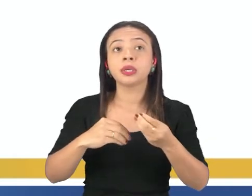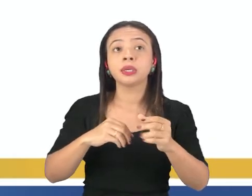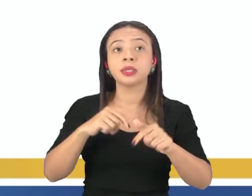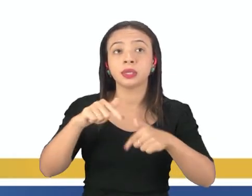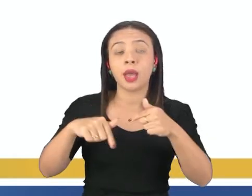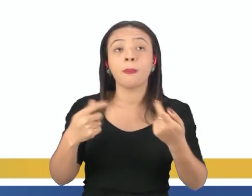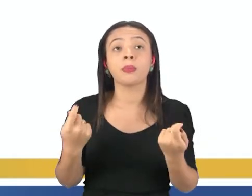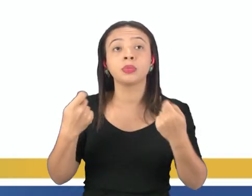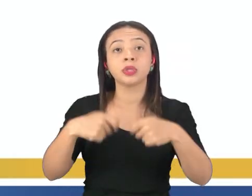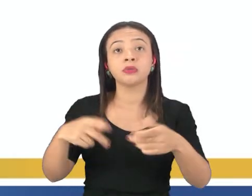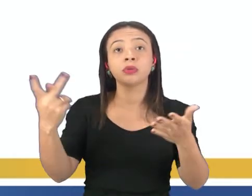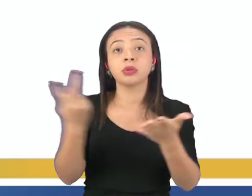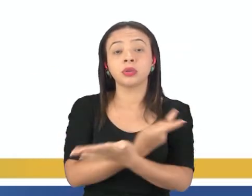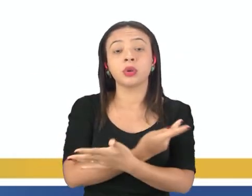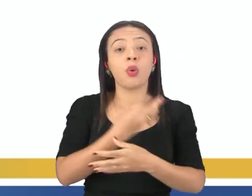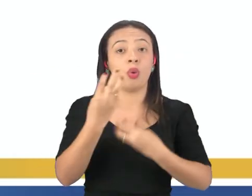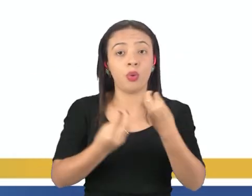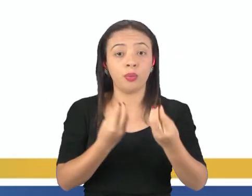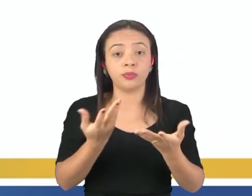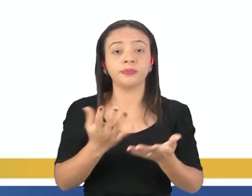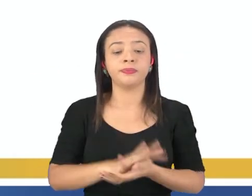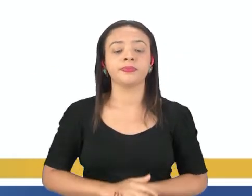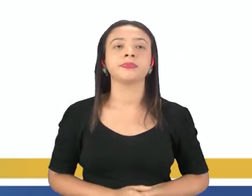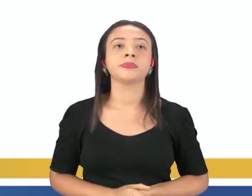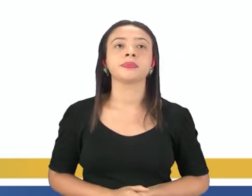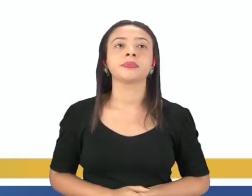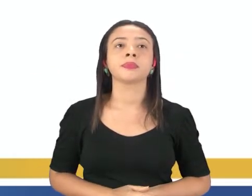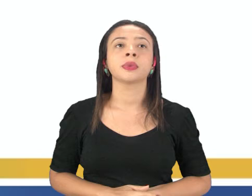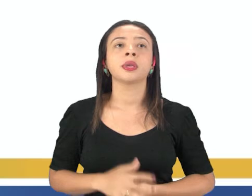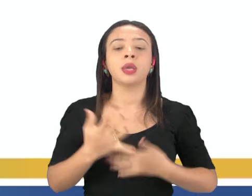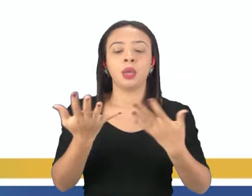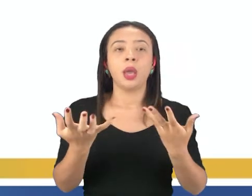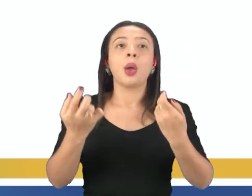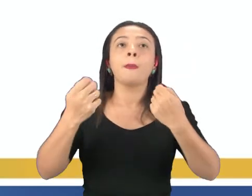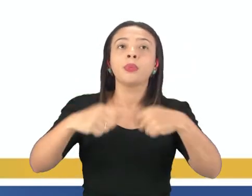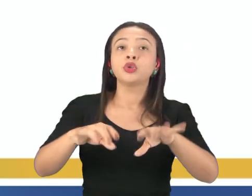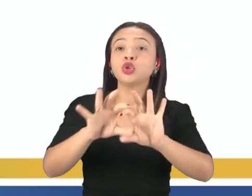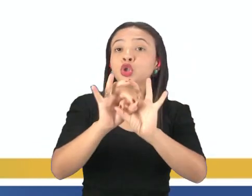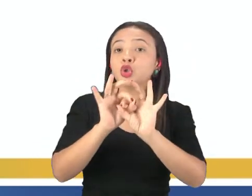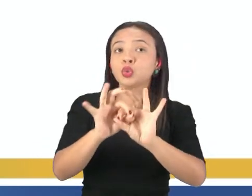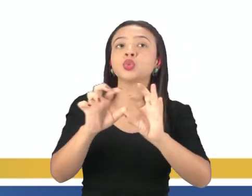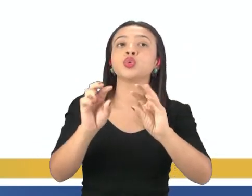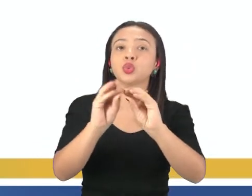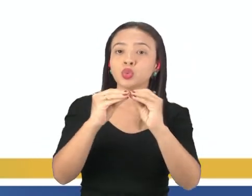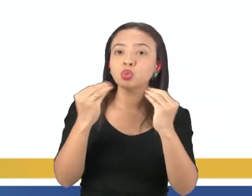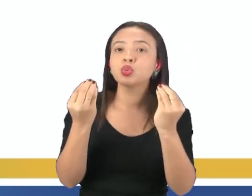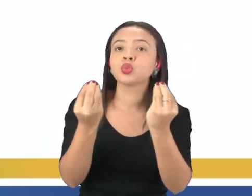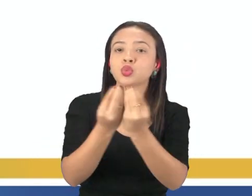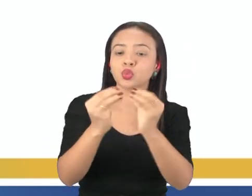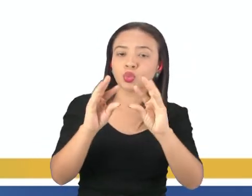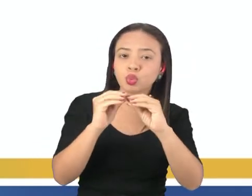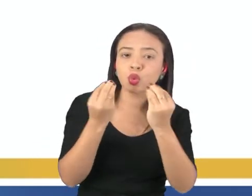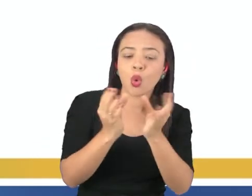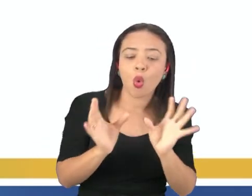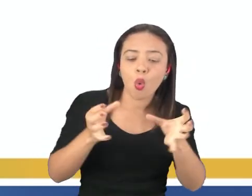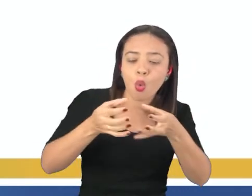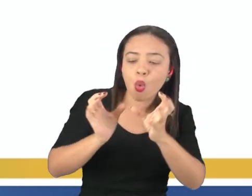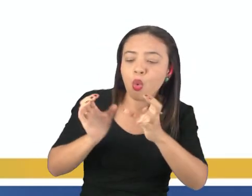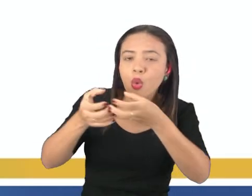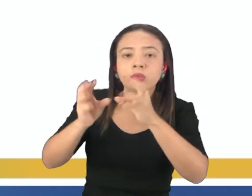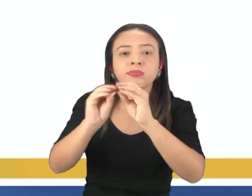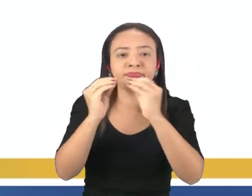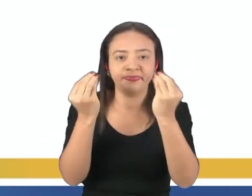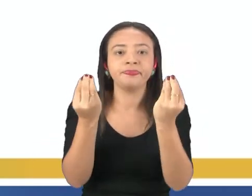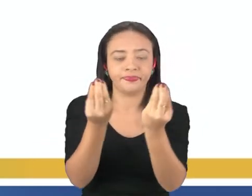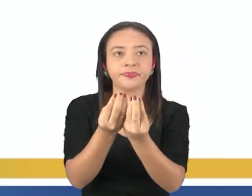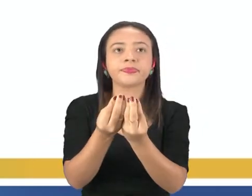acontecer em decorrência de alguns fatores, né? Pode ser por junção de substâncias, eu vou juntando, agrupando as substâncias diferentes